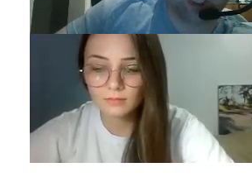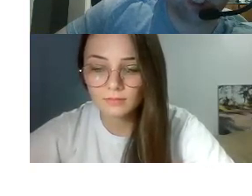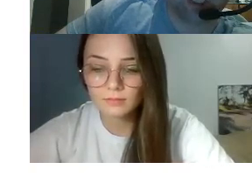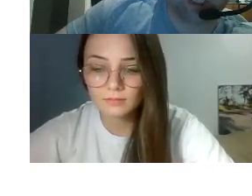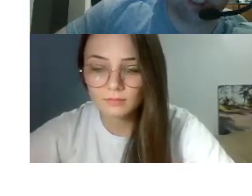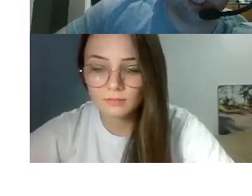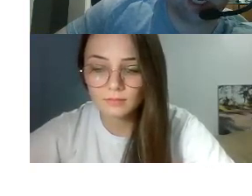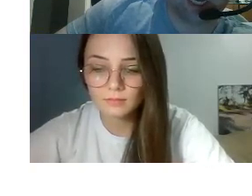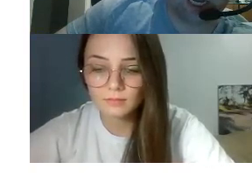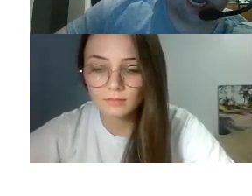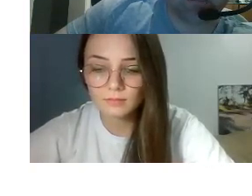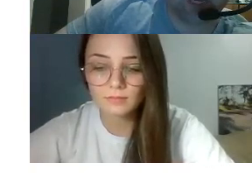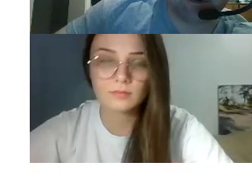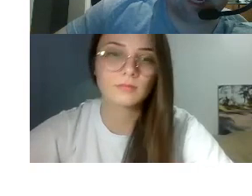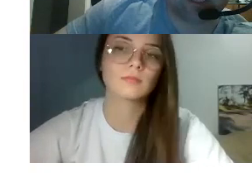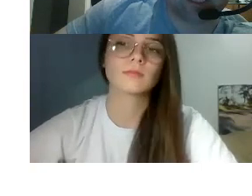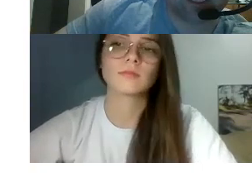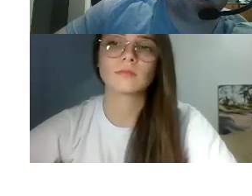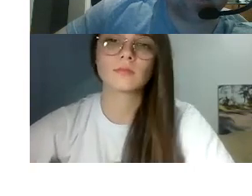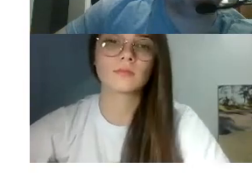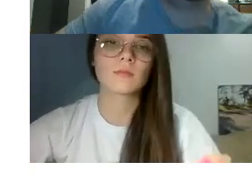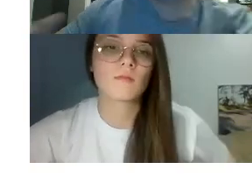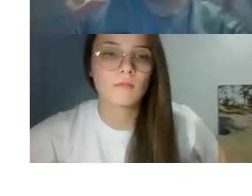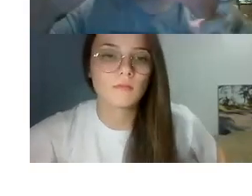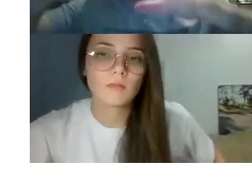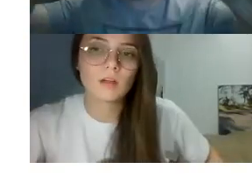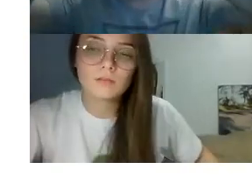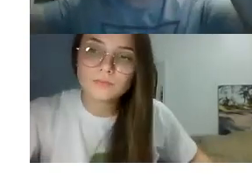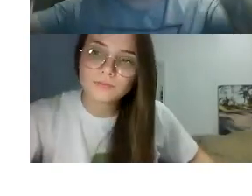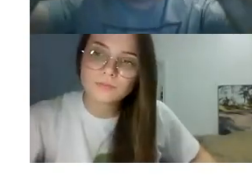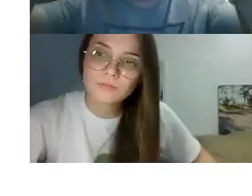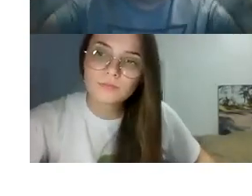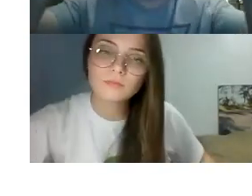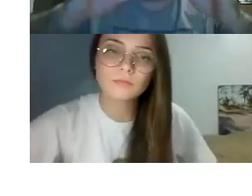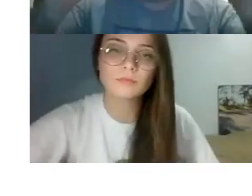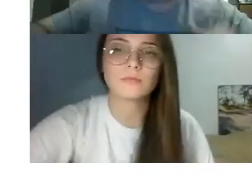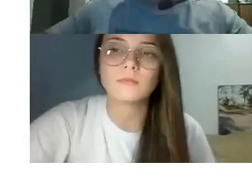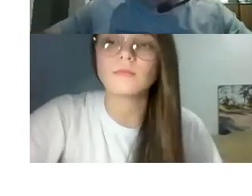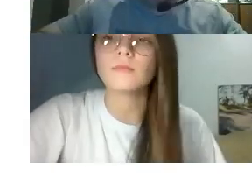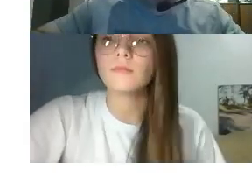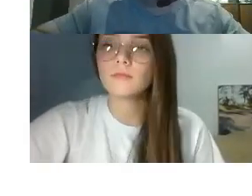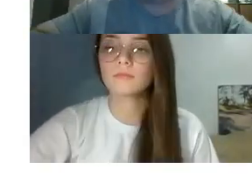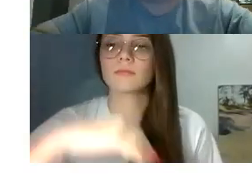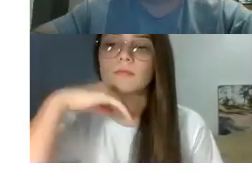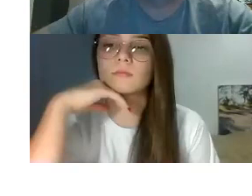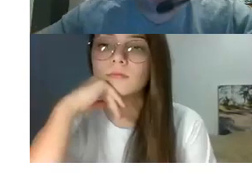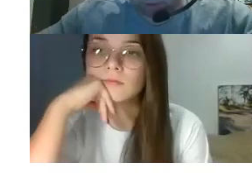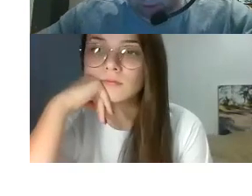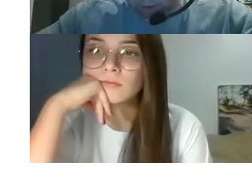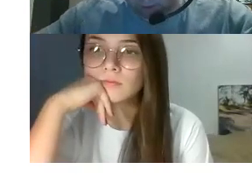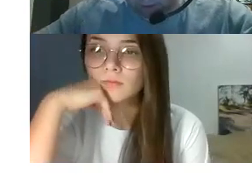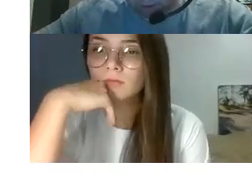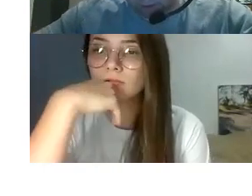hoje. Amanhã começa uma outra parte grande, assim, que é onde está acontecendo